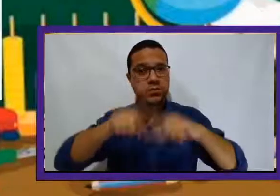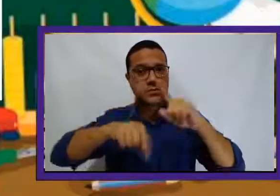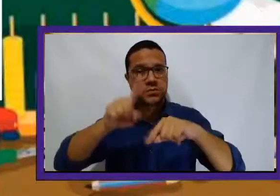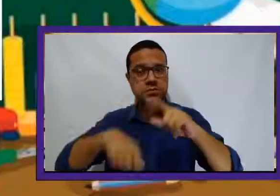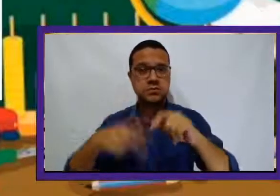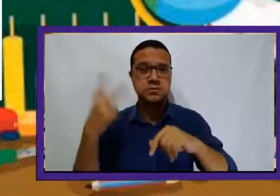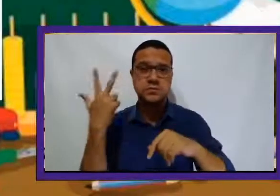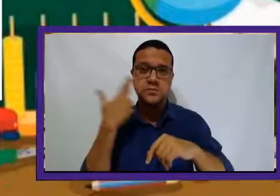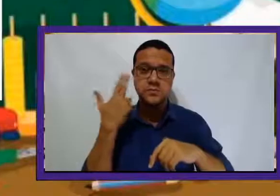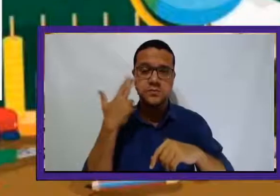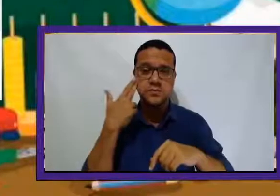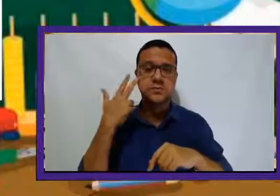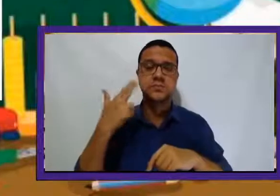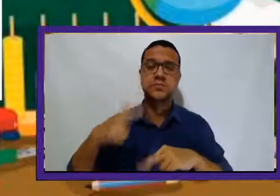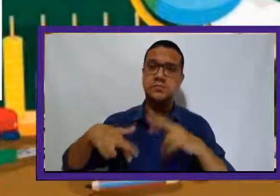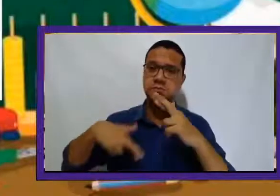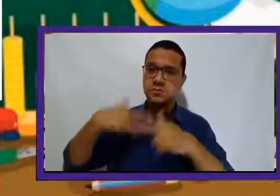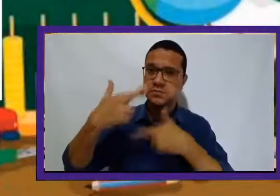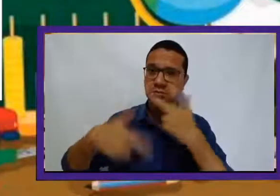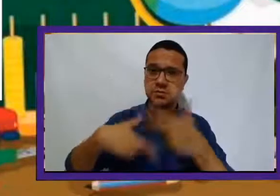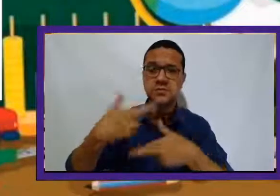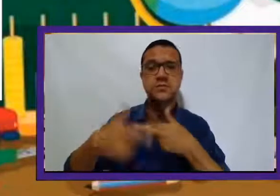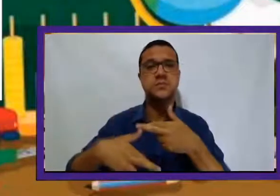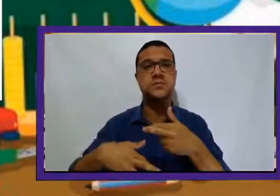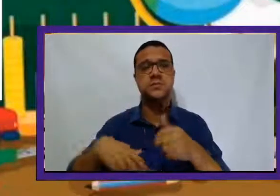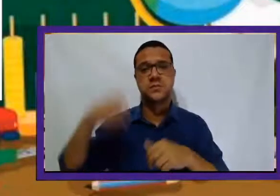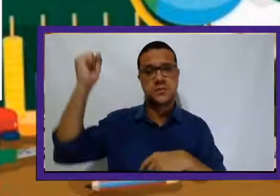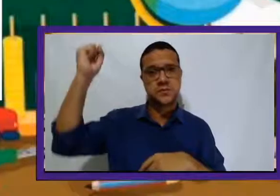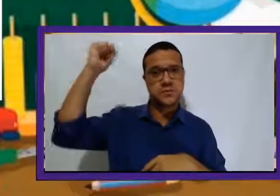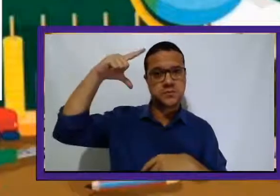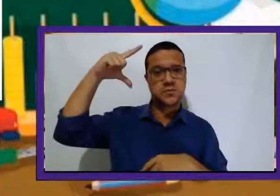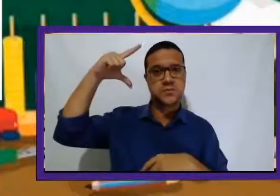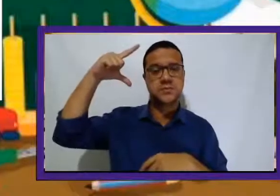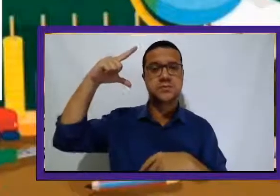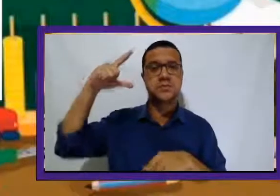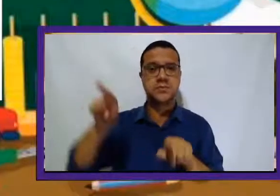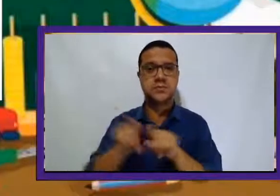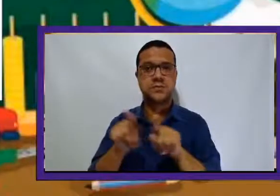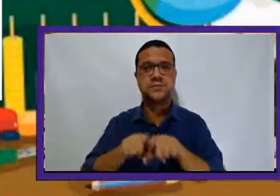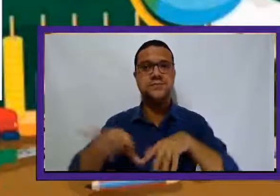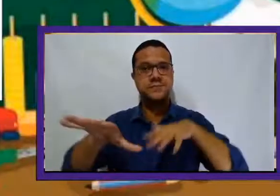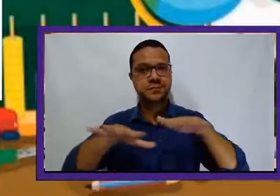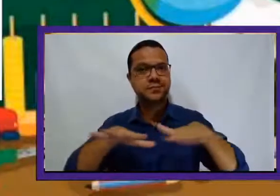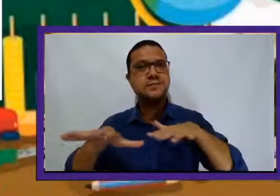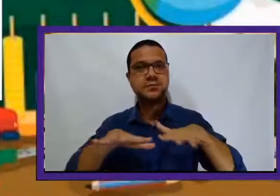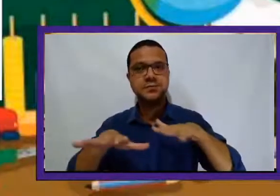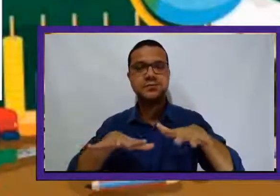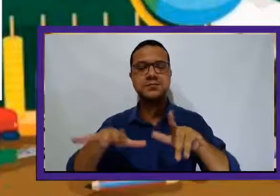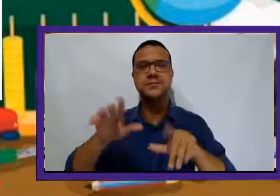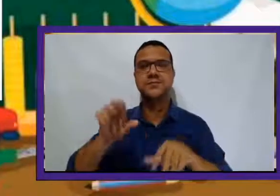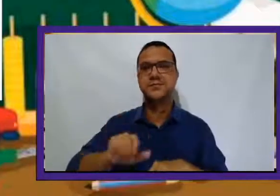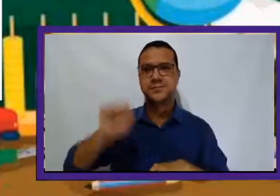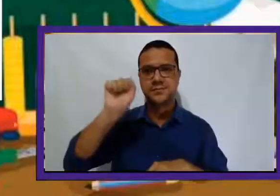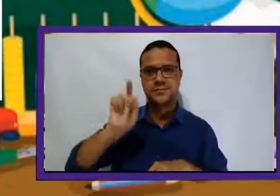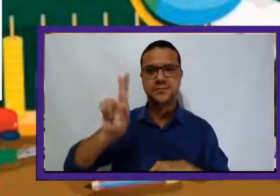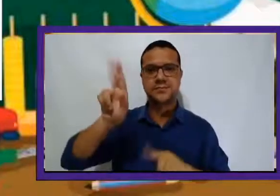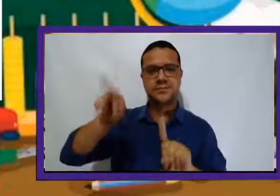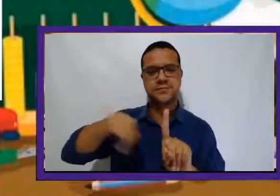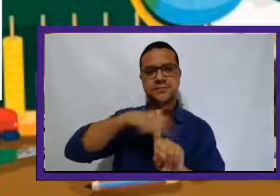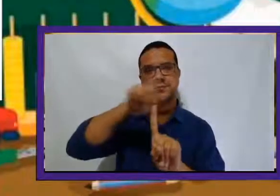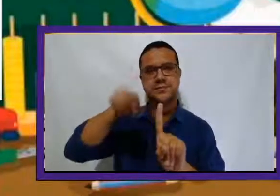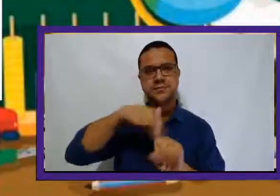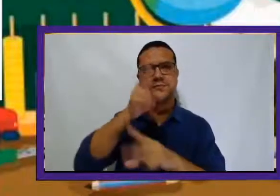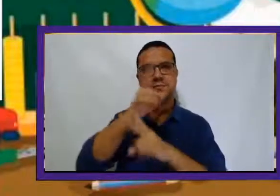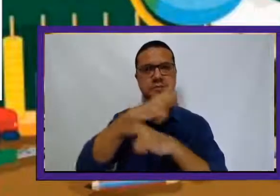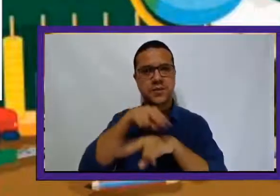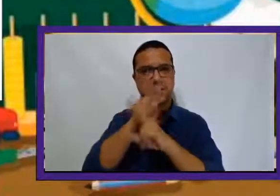Que não precisam Ser renovados Chamados inesgotáveis A luz do sol E o movimento Do ar Que